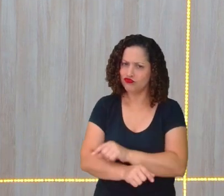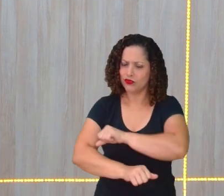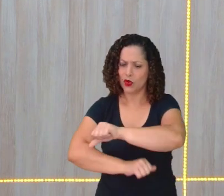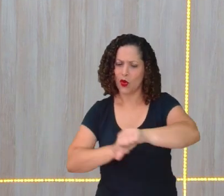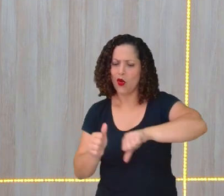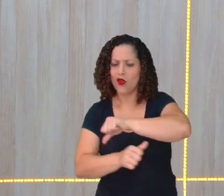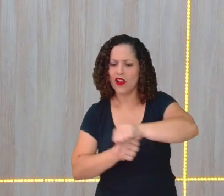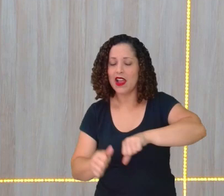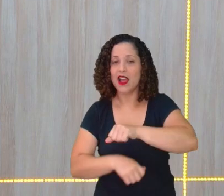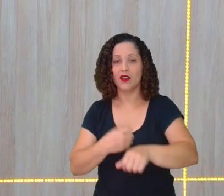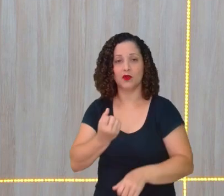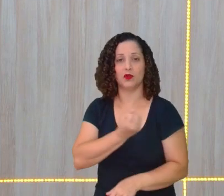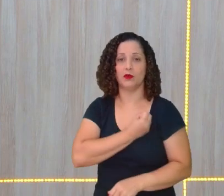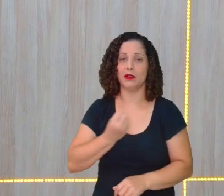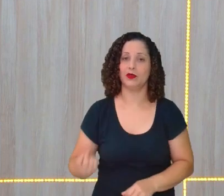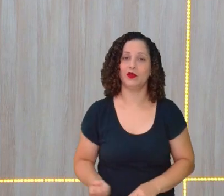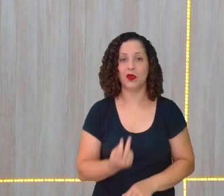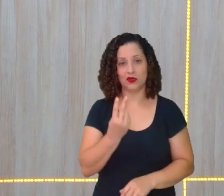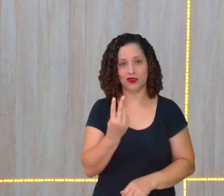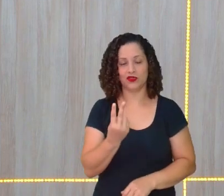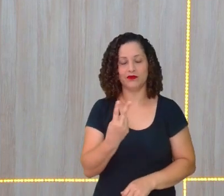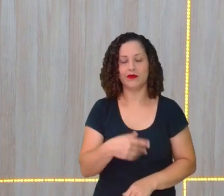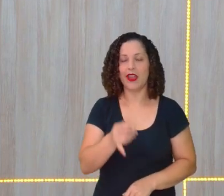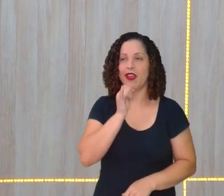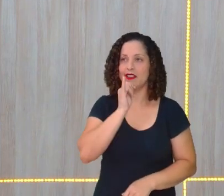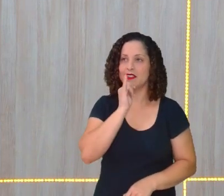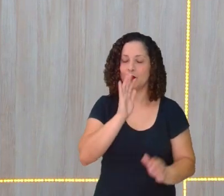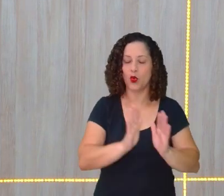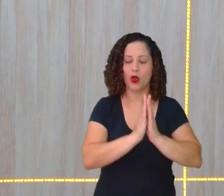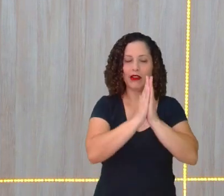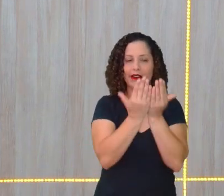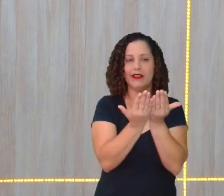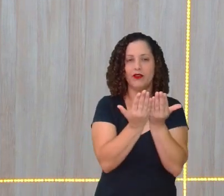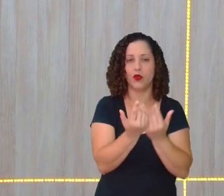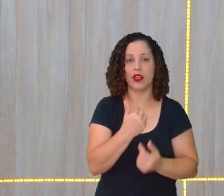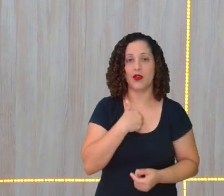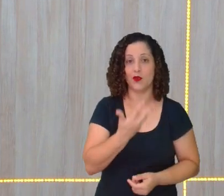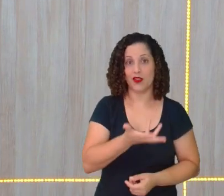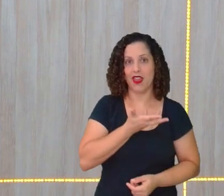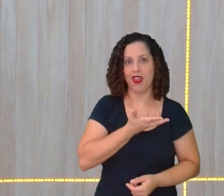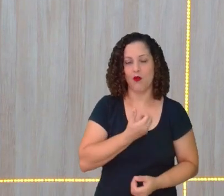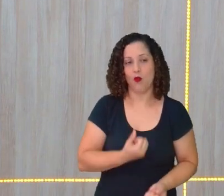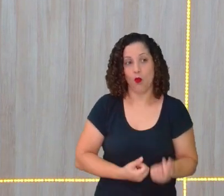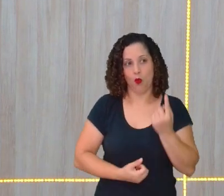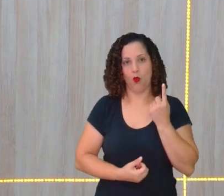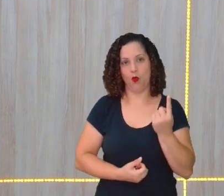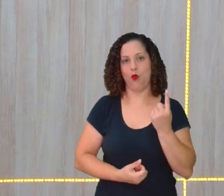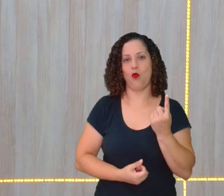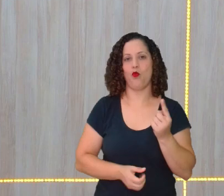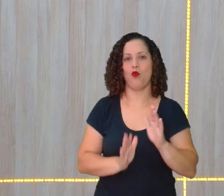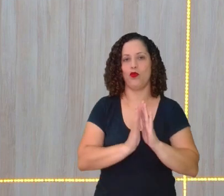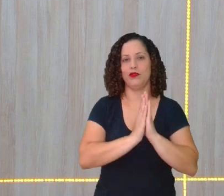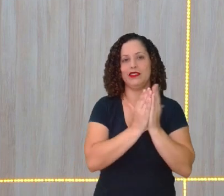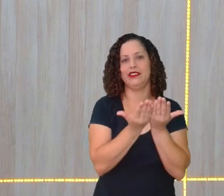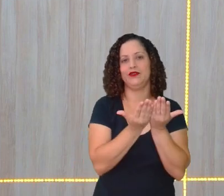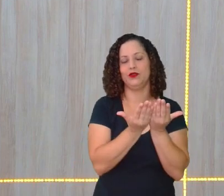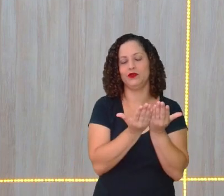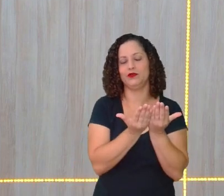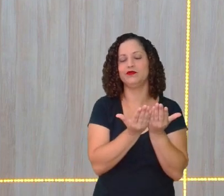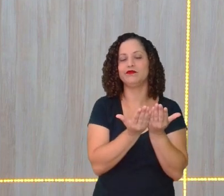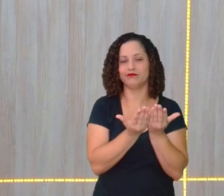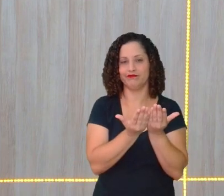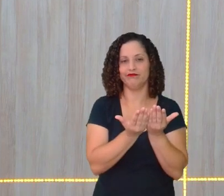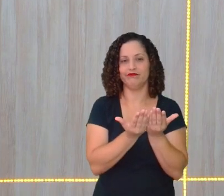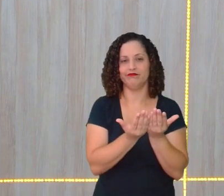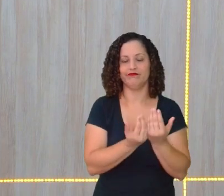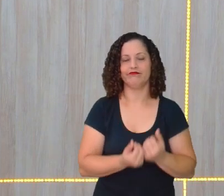eu digo quero um livro, aí eu já não posso colocar quero 2 livros, porque a ideia é diferente, né? Então, quando